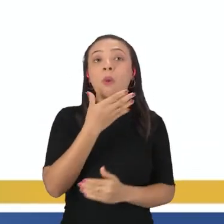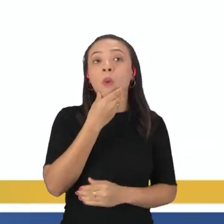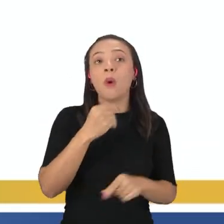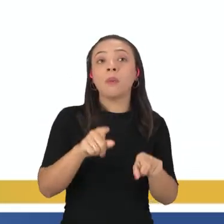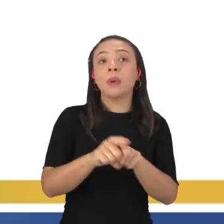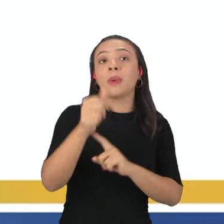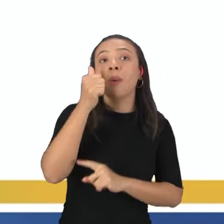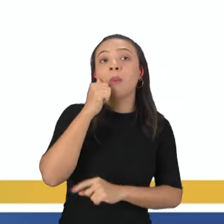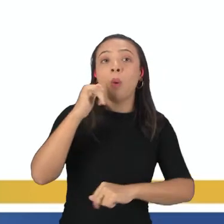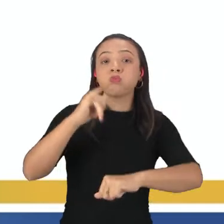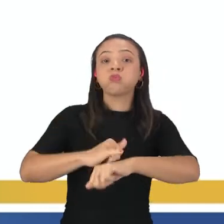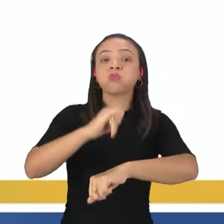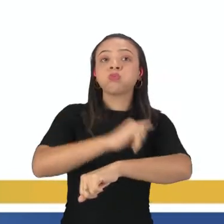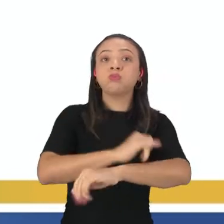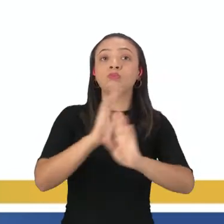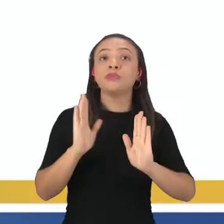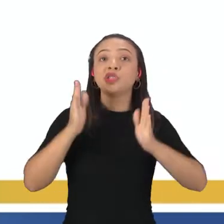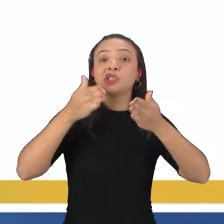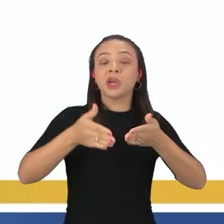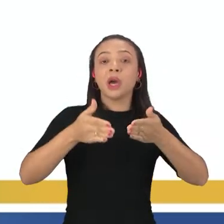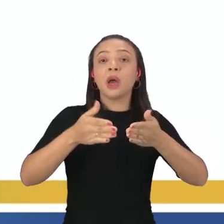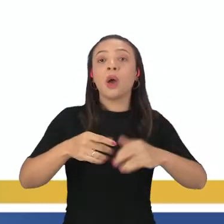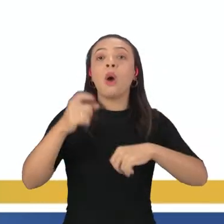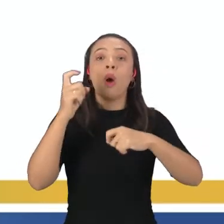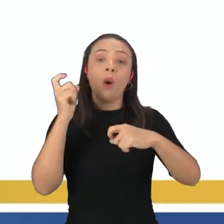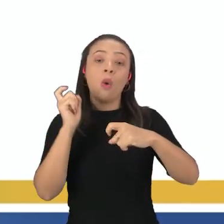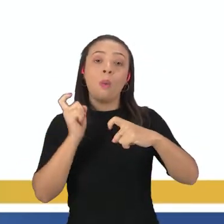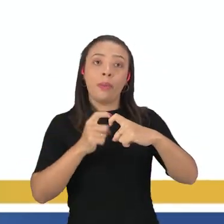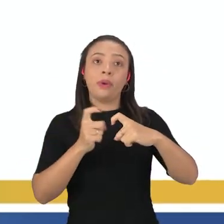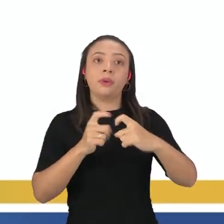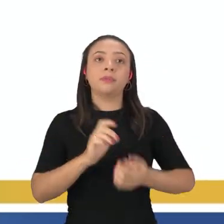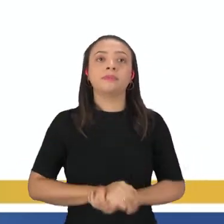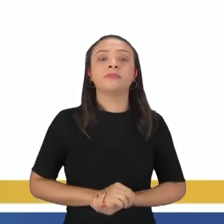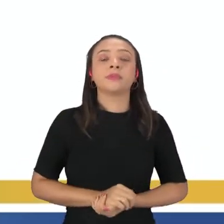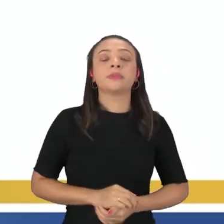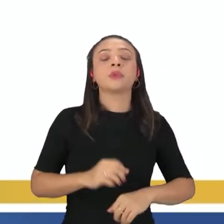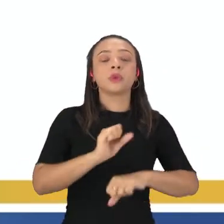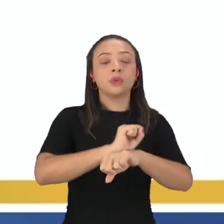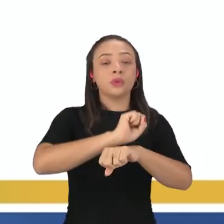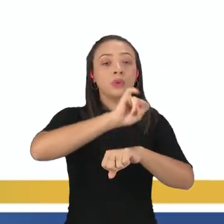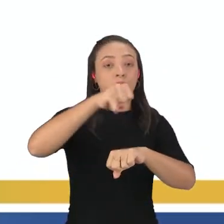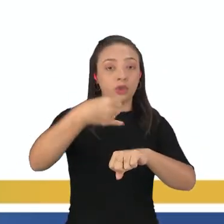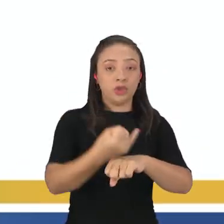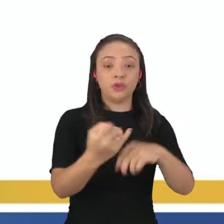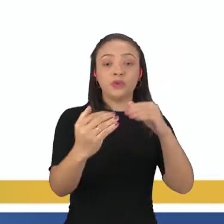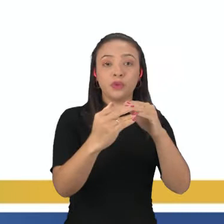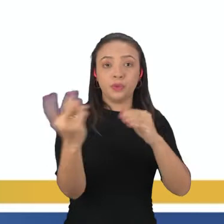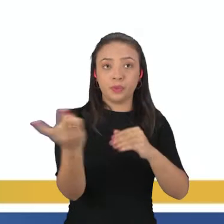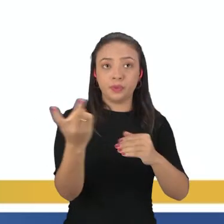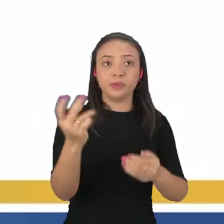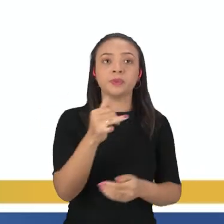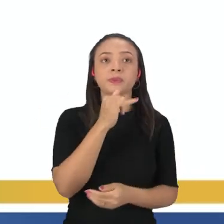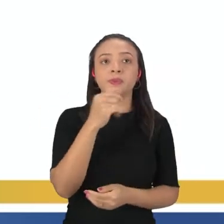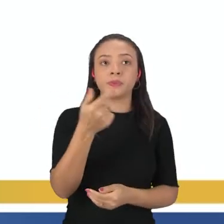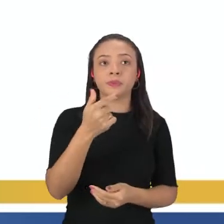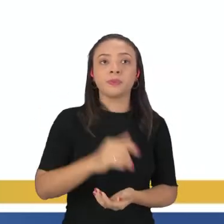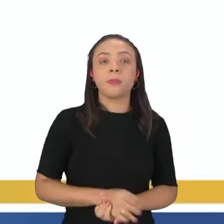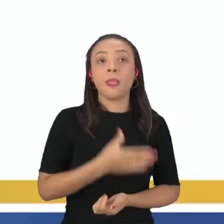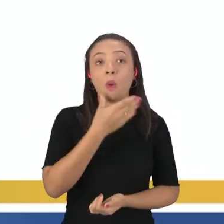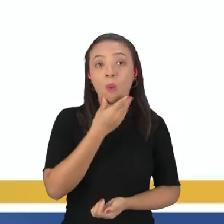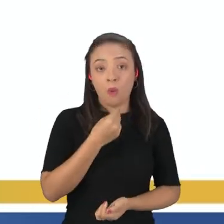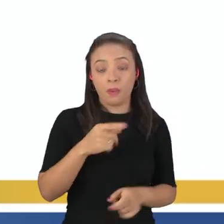gordos chegaram à consulta. O adjetivo aí concordou com os dois. Segundo exemplo, o homem e a